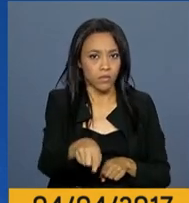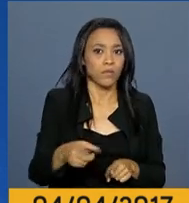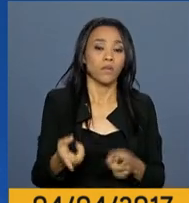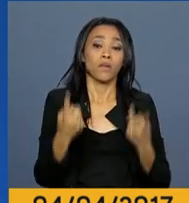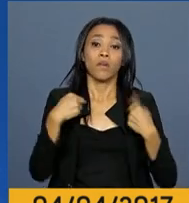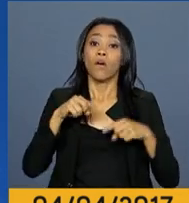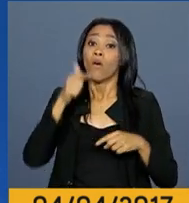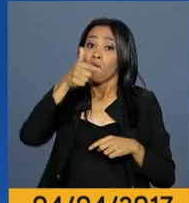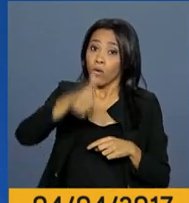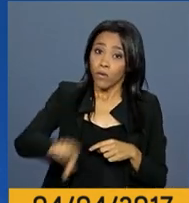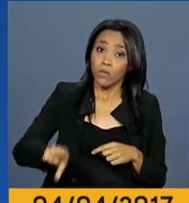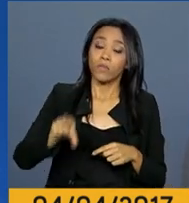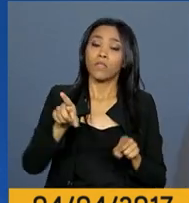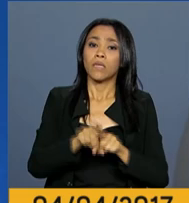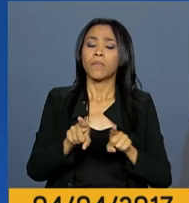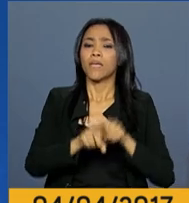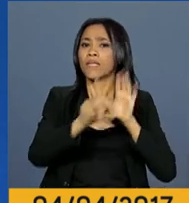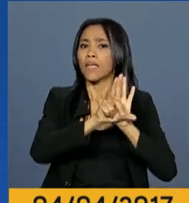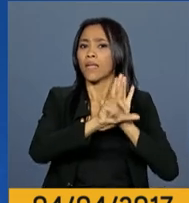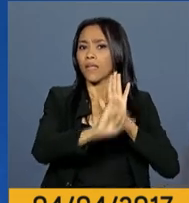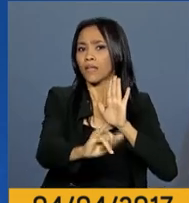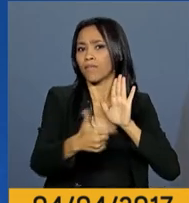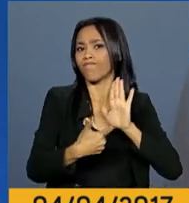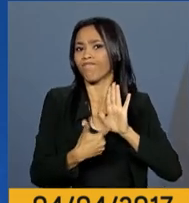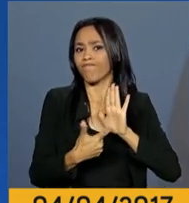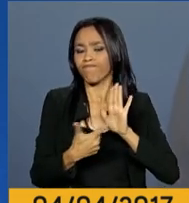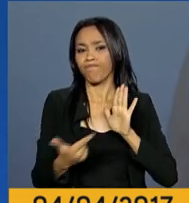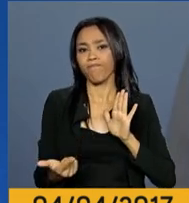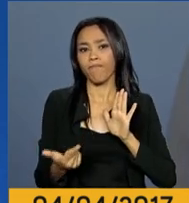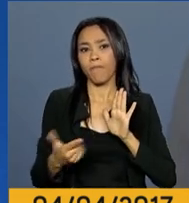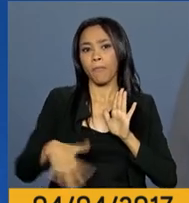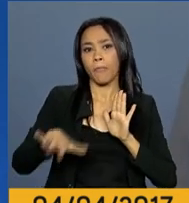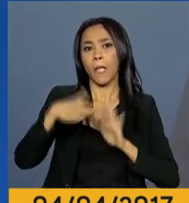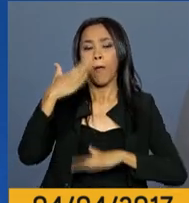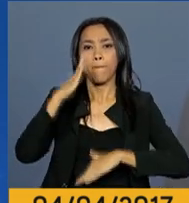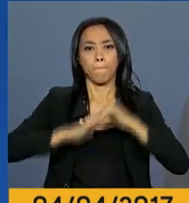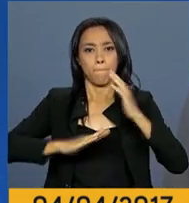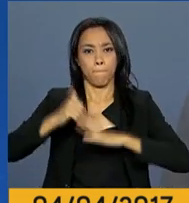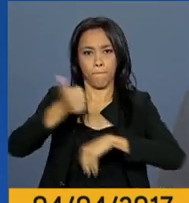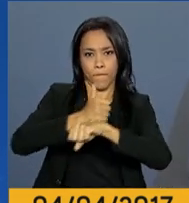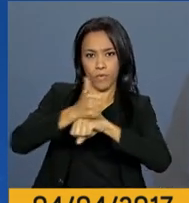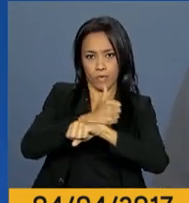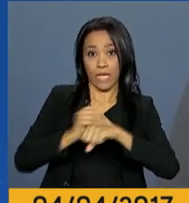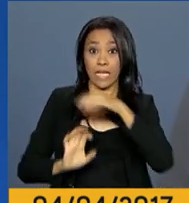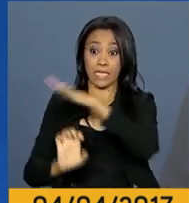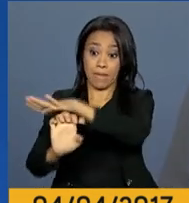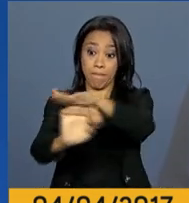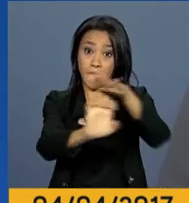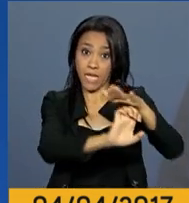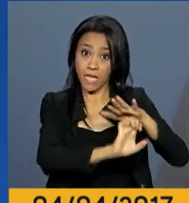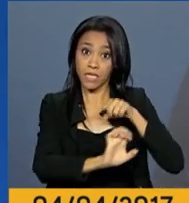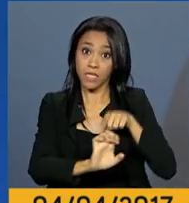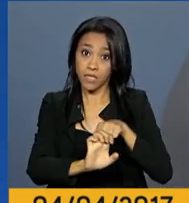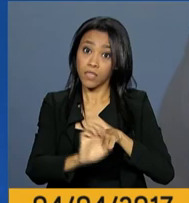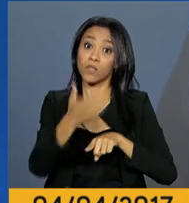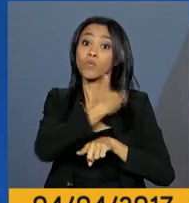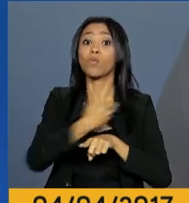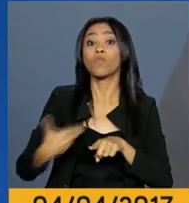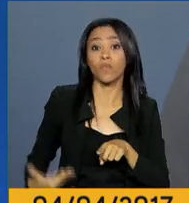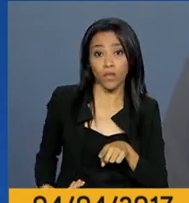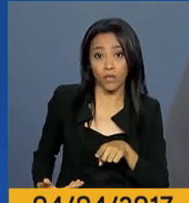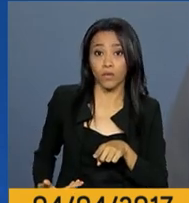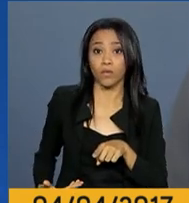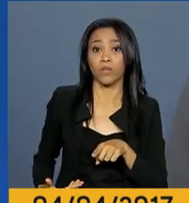foi conferir, por lei, maior profissionalismo à administração das empresas estatais, não é?